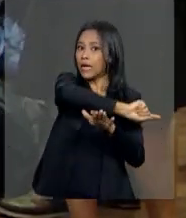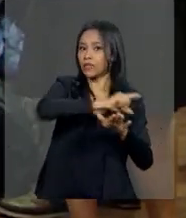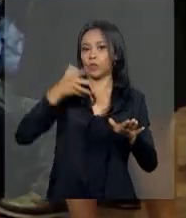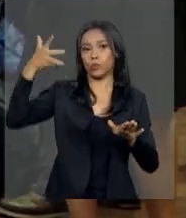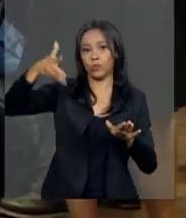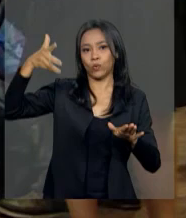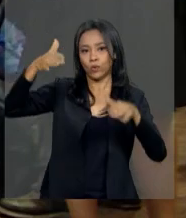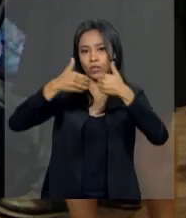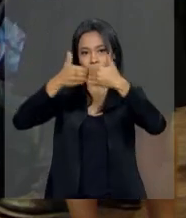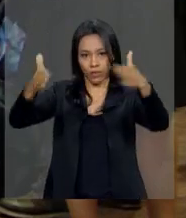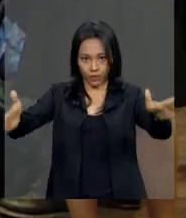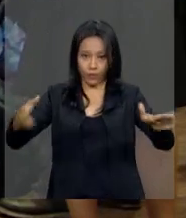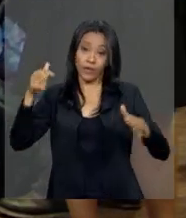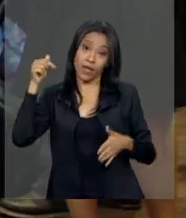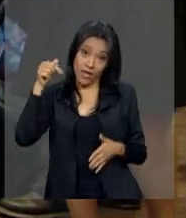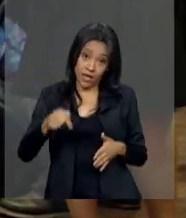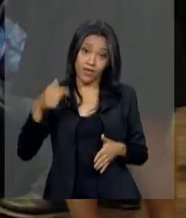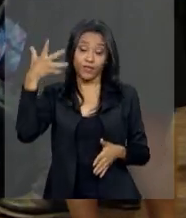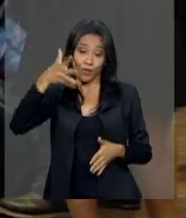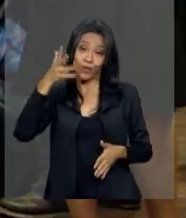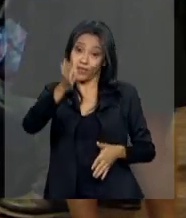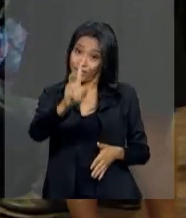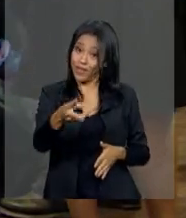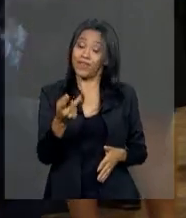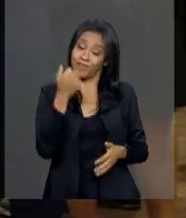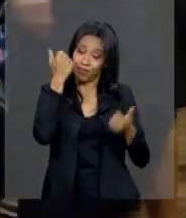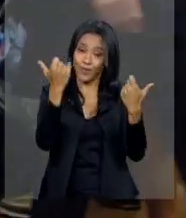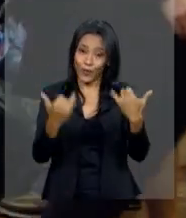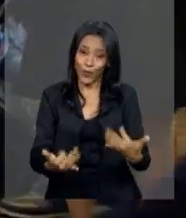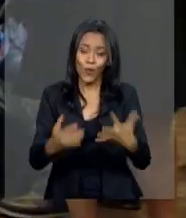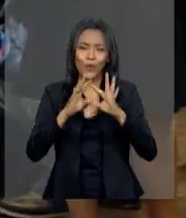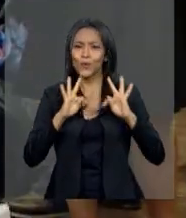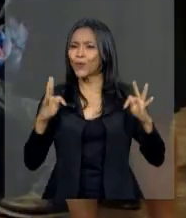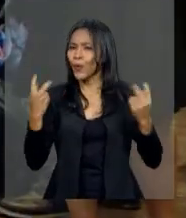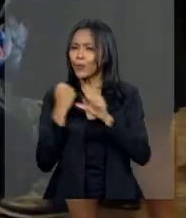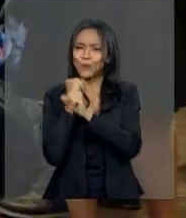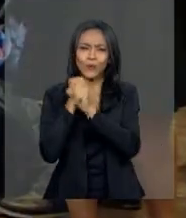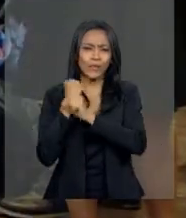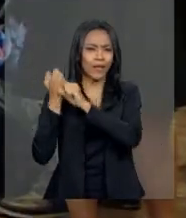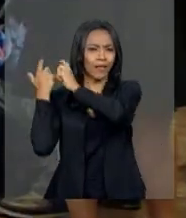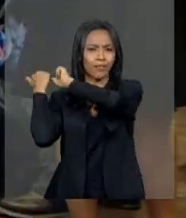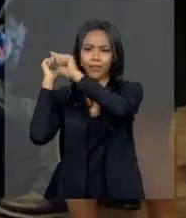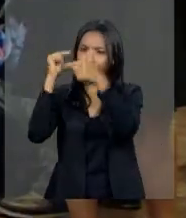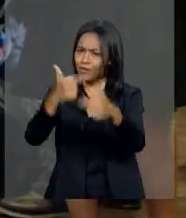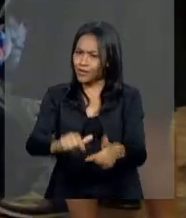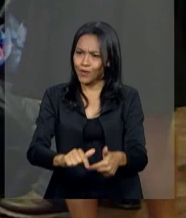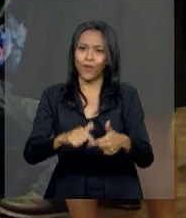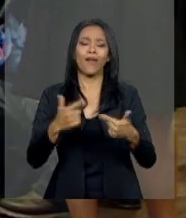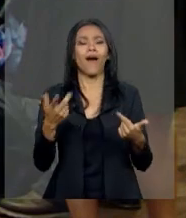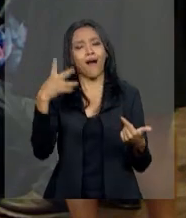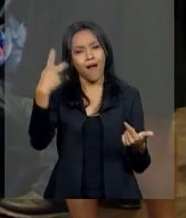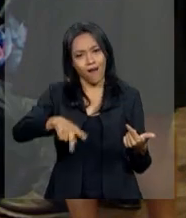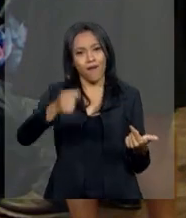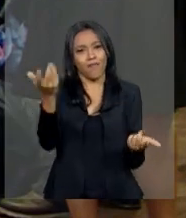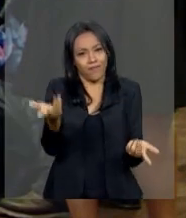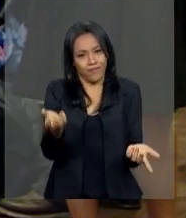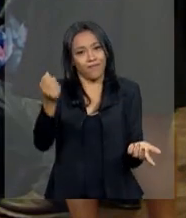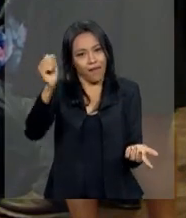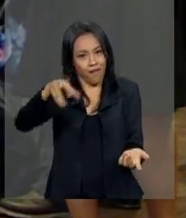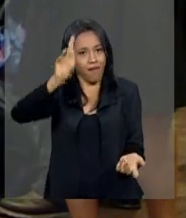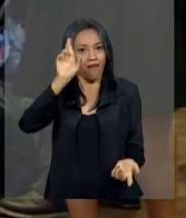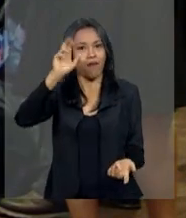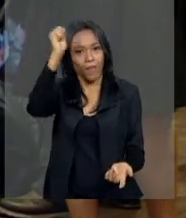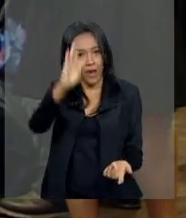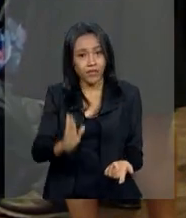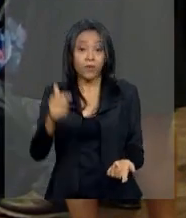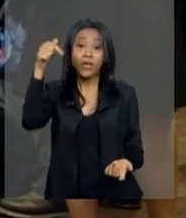da Assembleia Geral. Esse discurso que, como você mesmo disse, todos os anos é feito tradicionalmente pelo Brasil. E, Renata, esse prédio